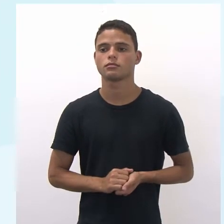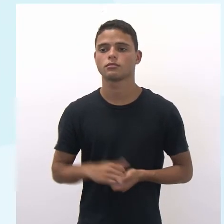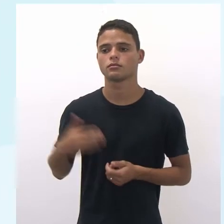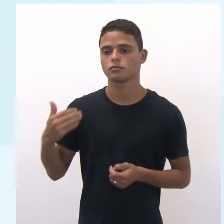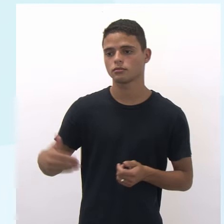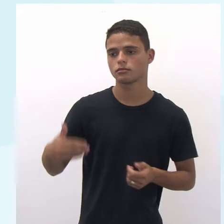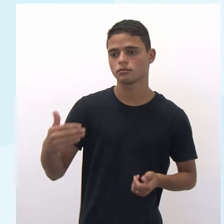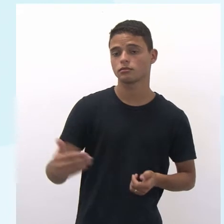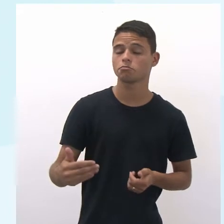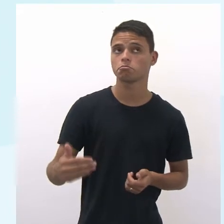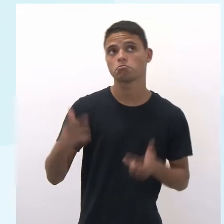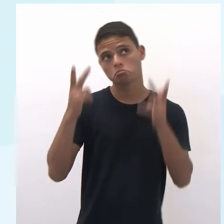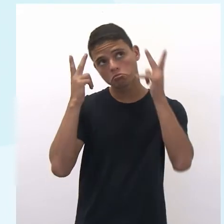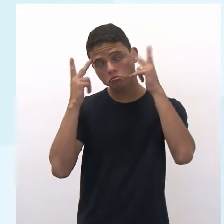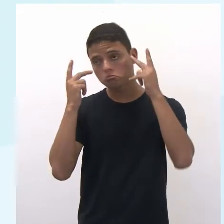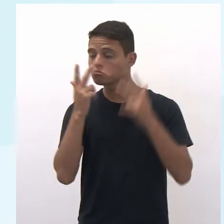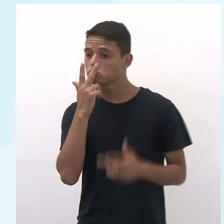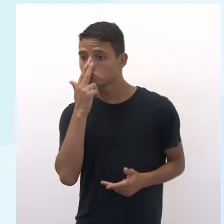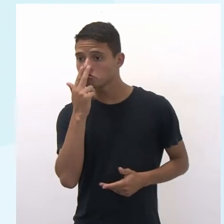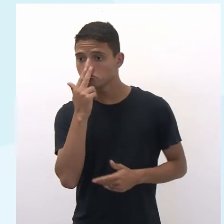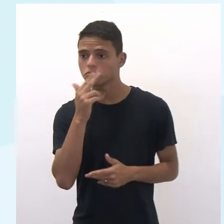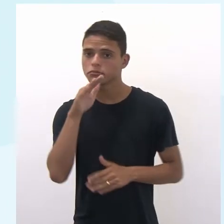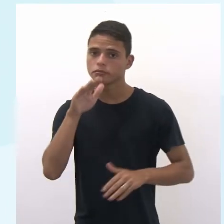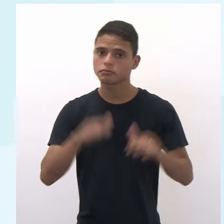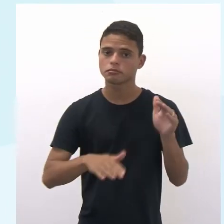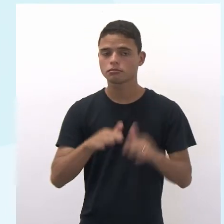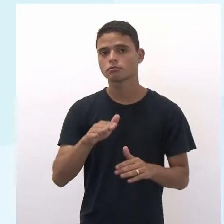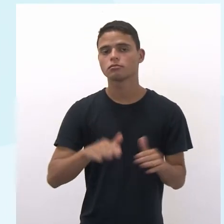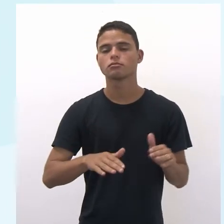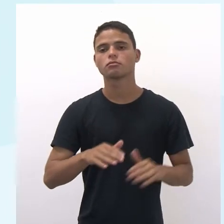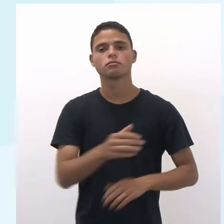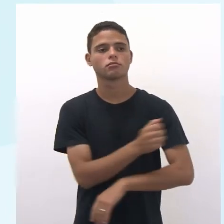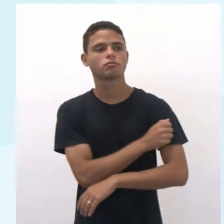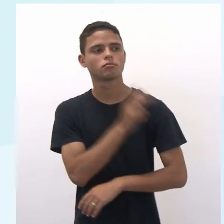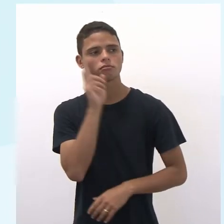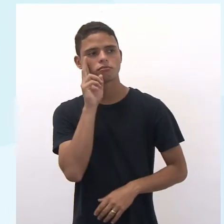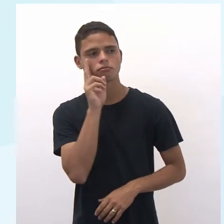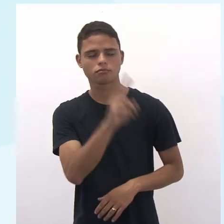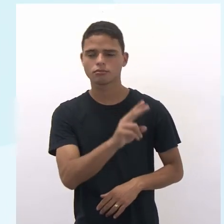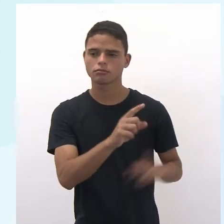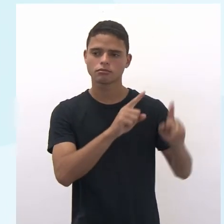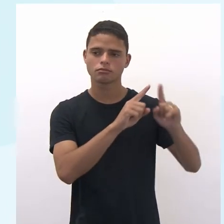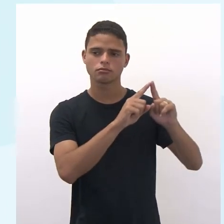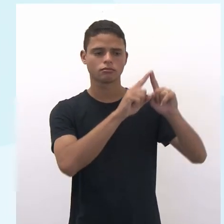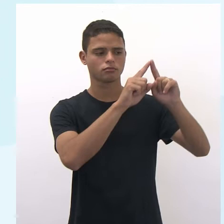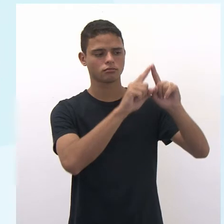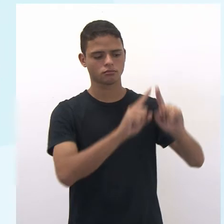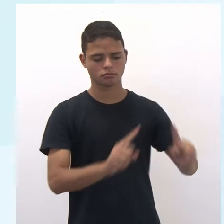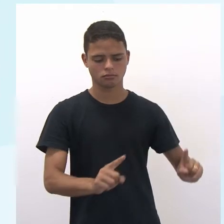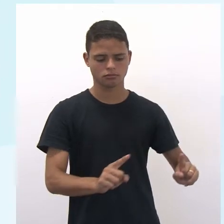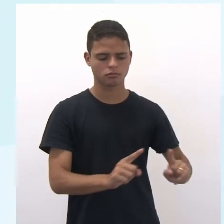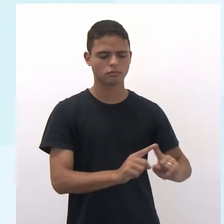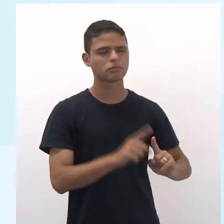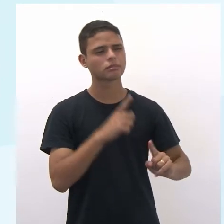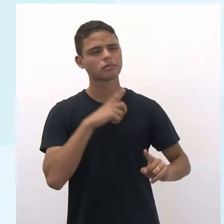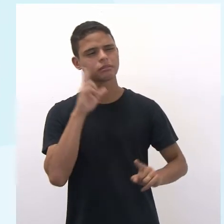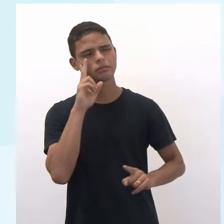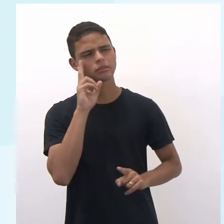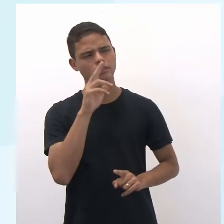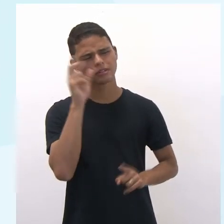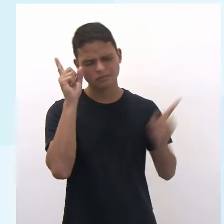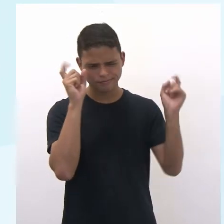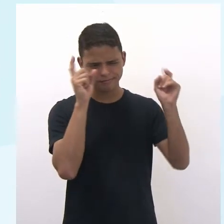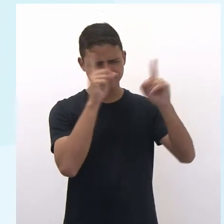etária, normalmente parece, às vezes o aluno olha a pirâmide, ele já tem às vezes uma certa dificuldade de entender